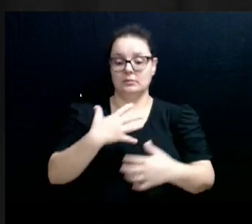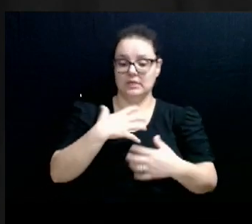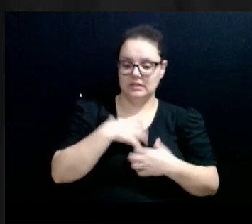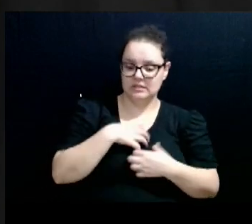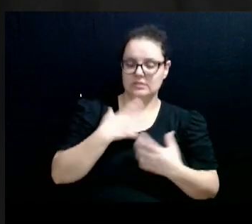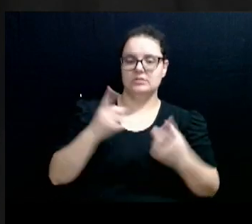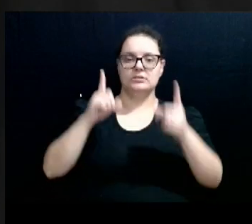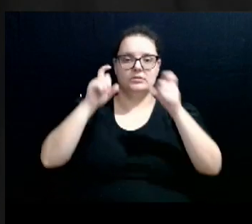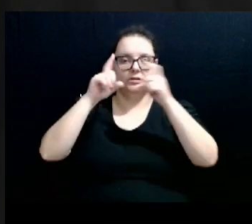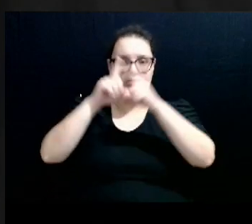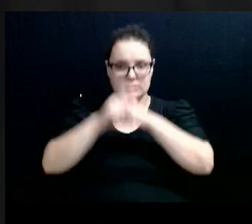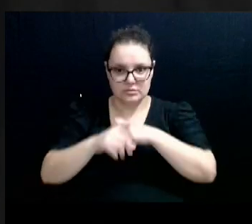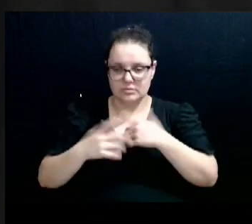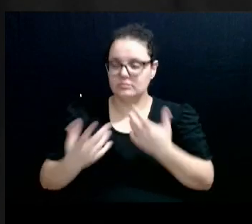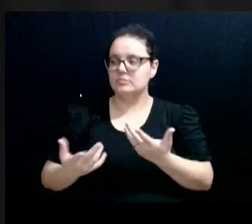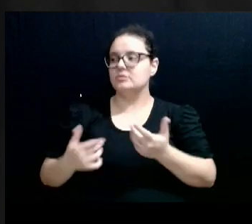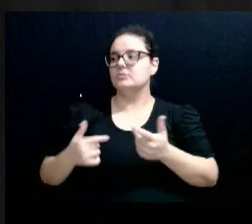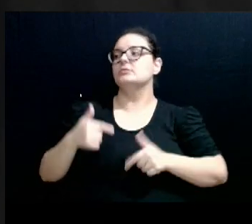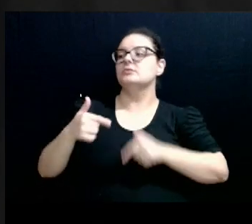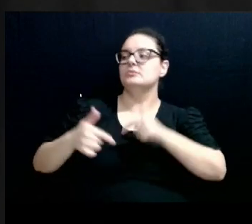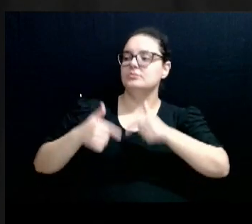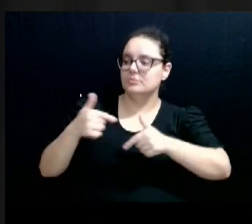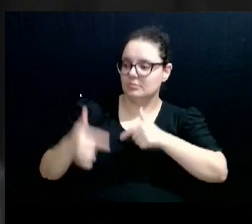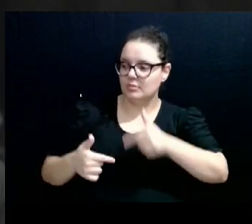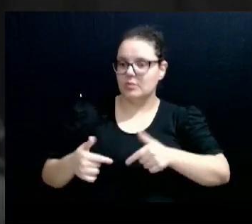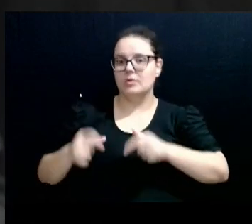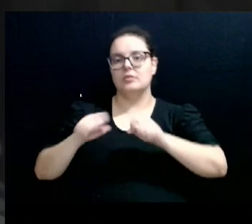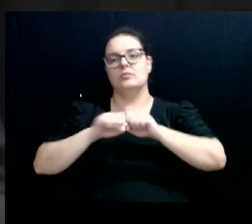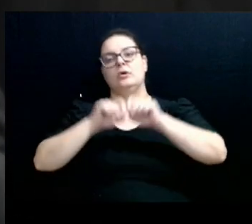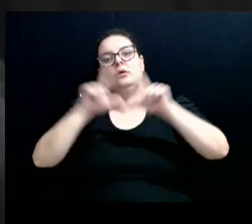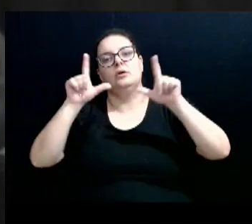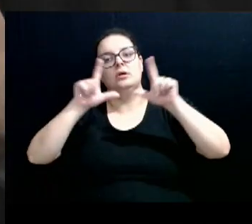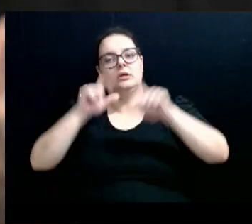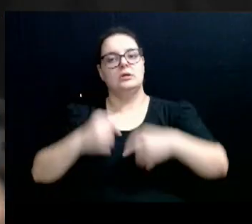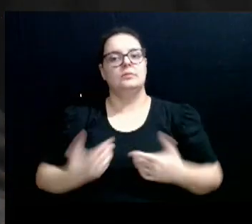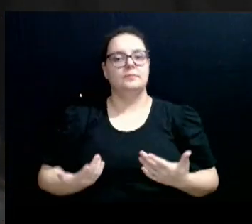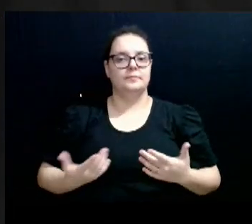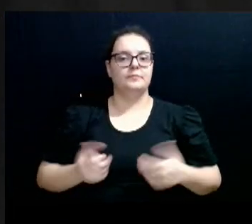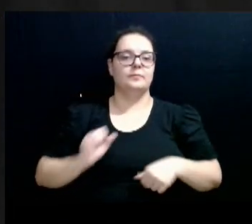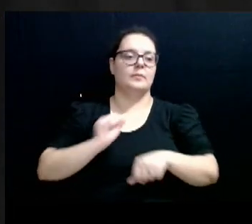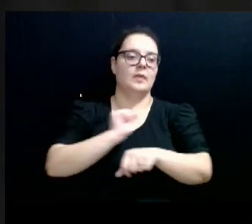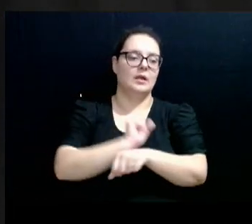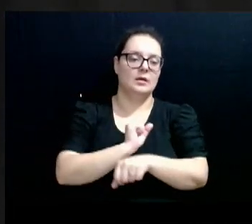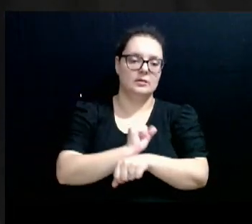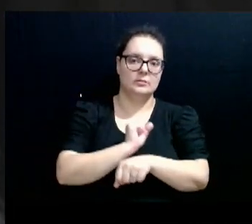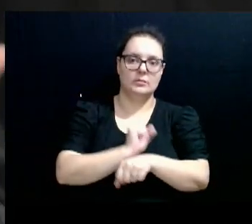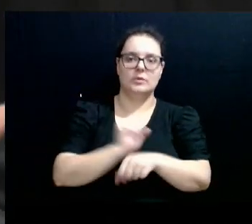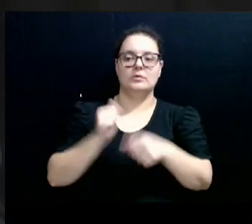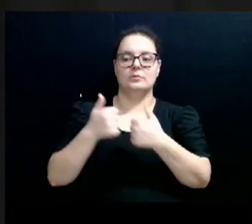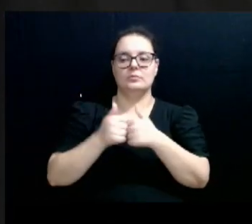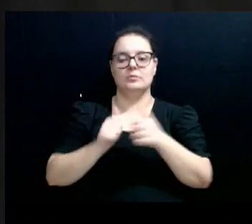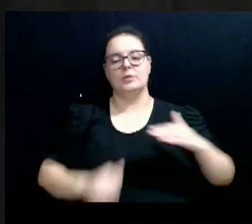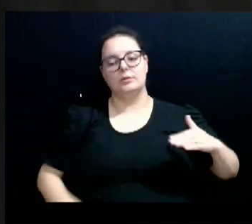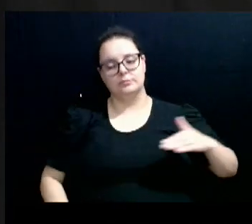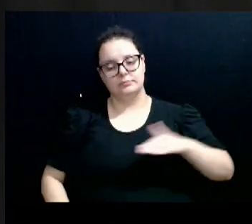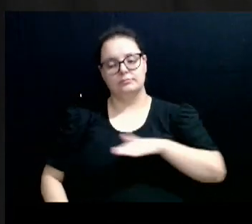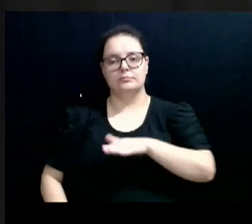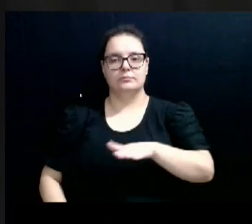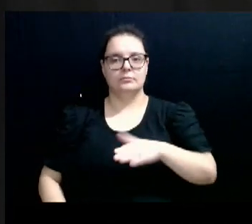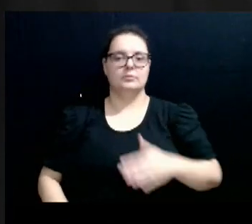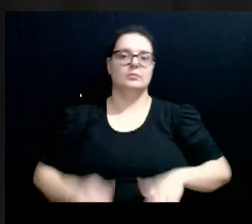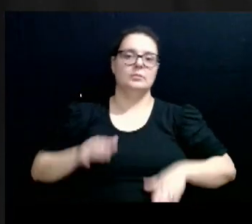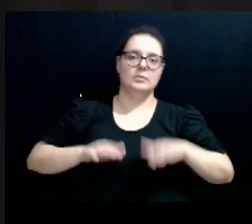necessidades do trabalhador, que tem que acordar cedo e às vezes ficar esperando um transporte, às vezes não com a